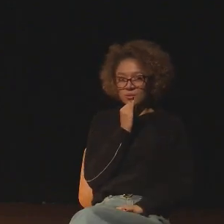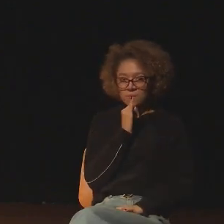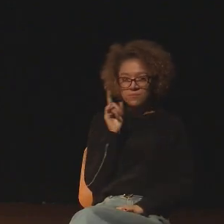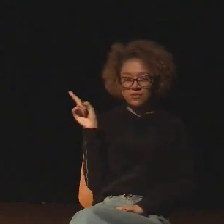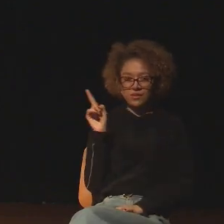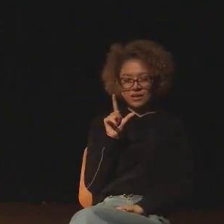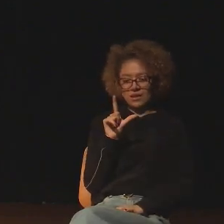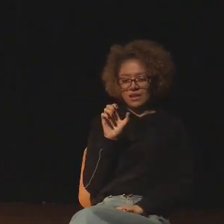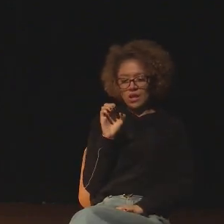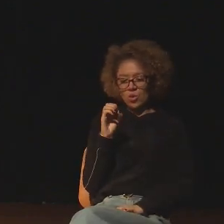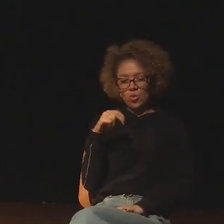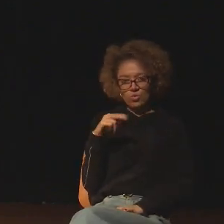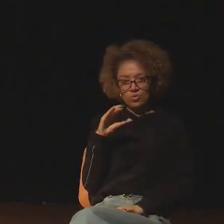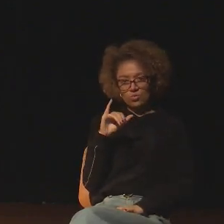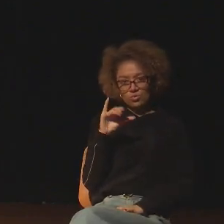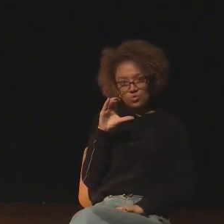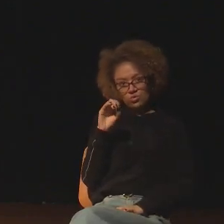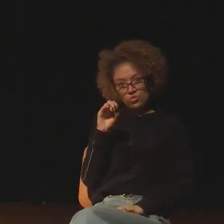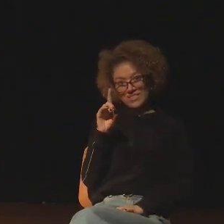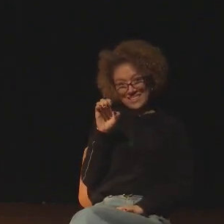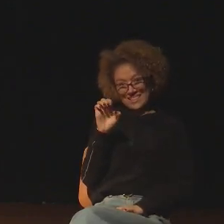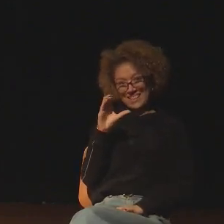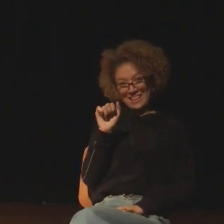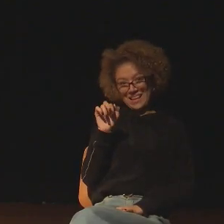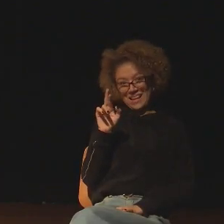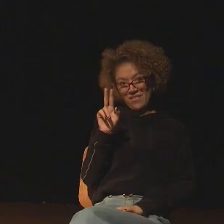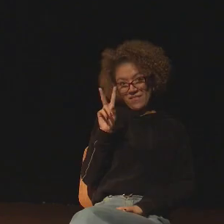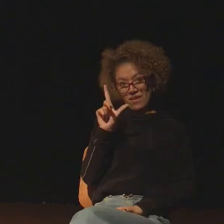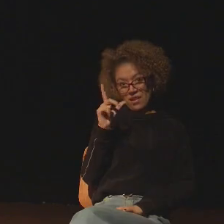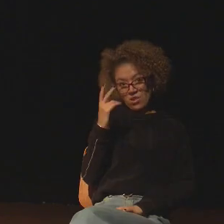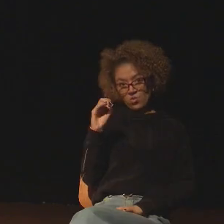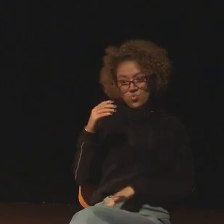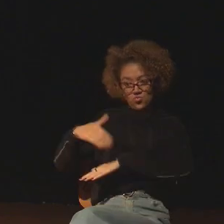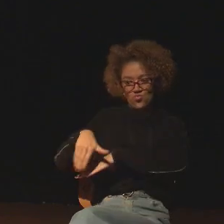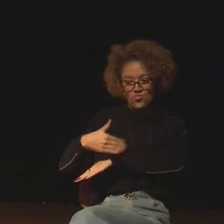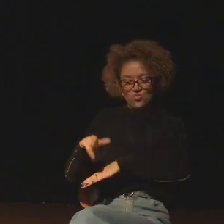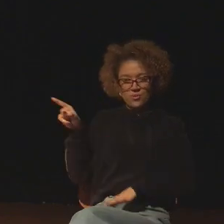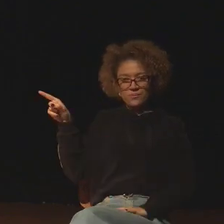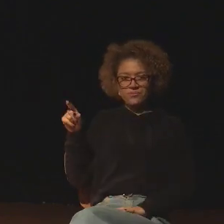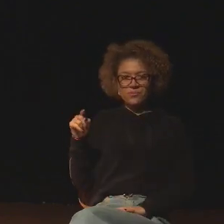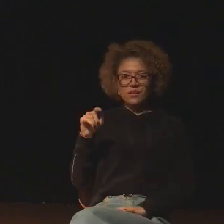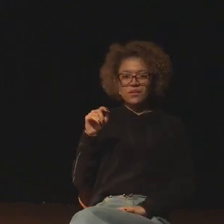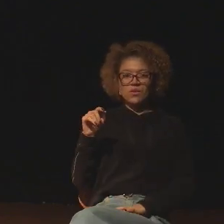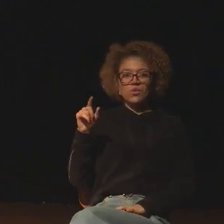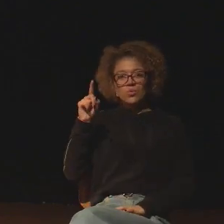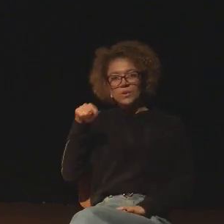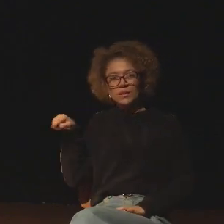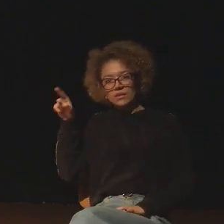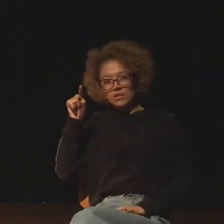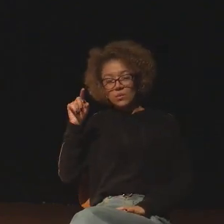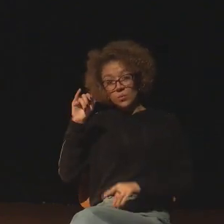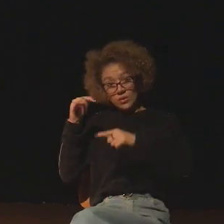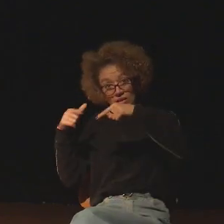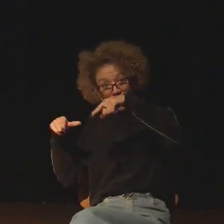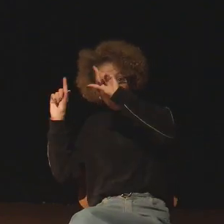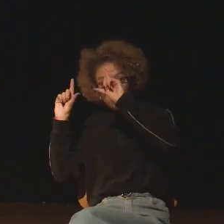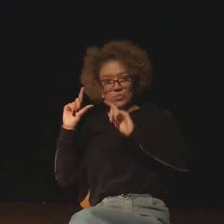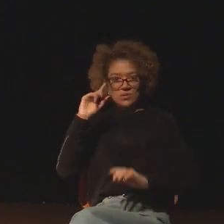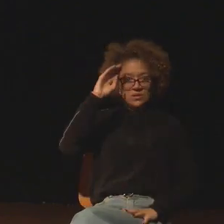de Carvalho, também no trecho que foi fechado entre o Itaú e o Sesc. Isso apareceu